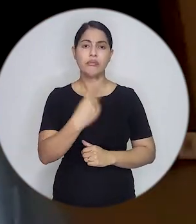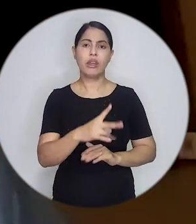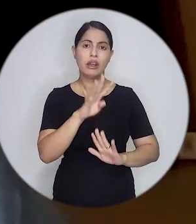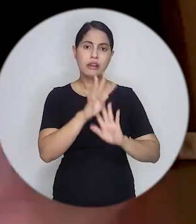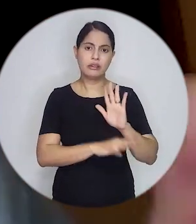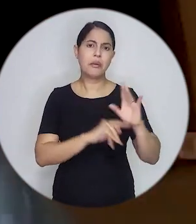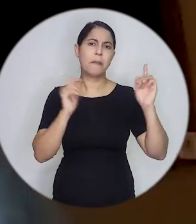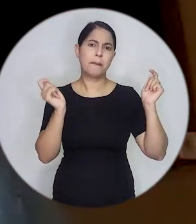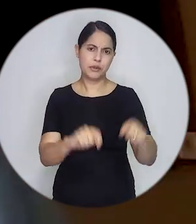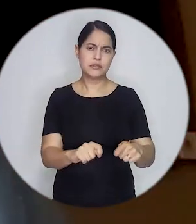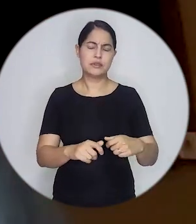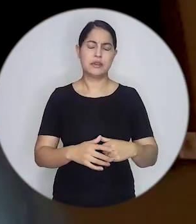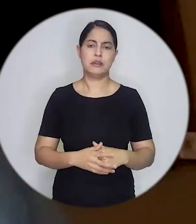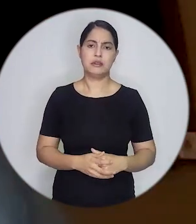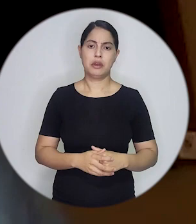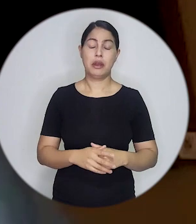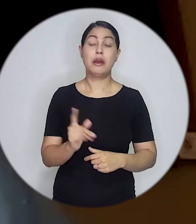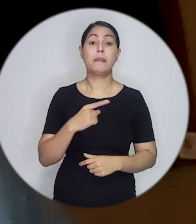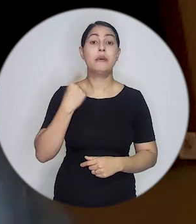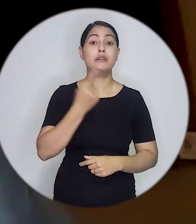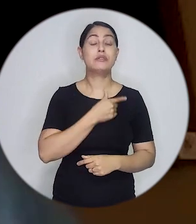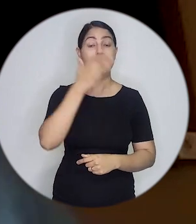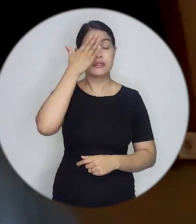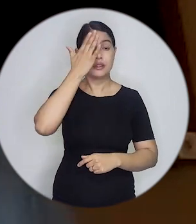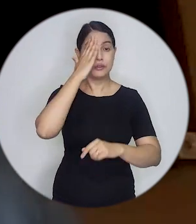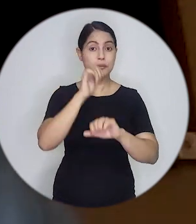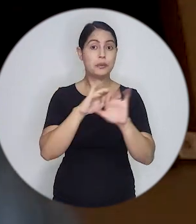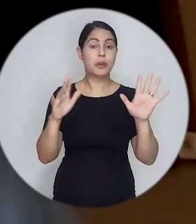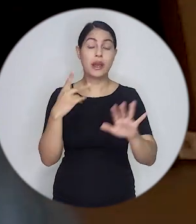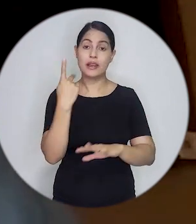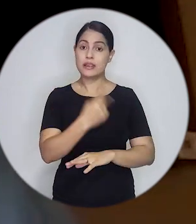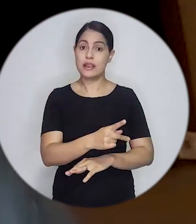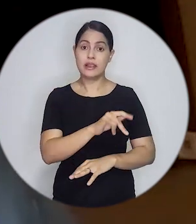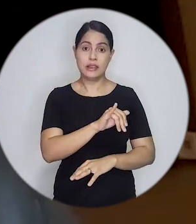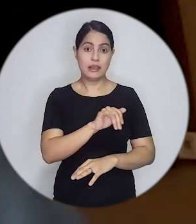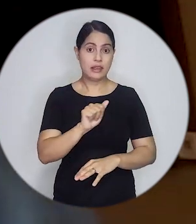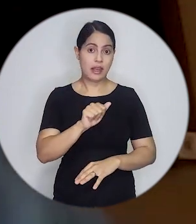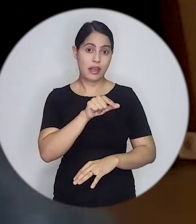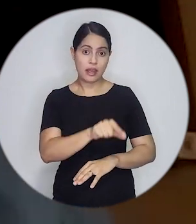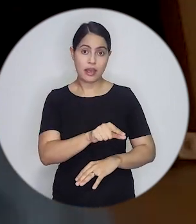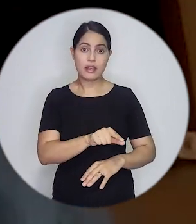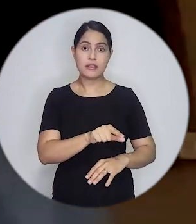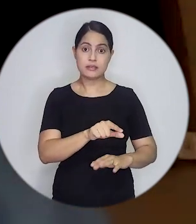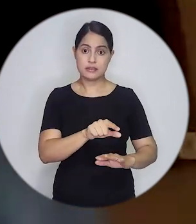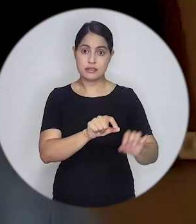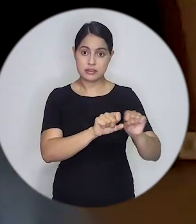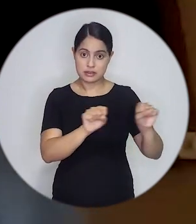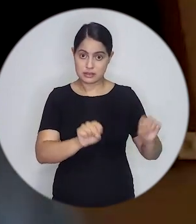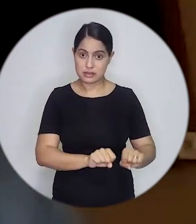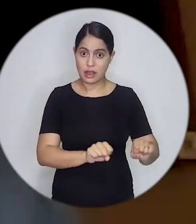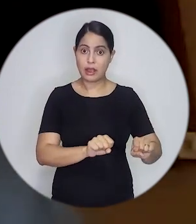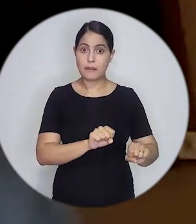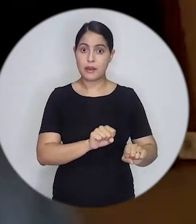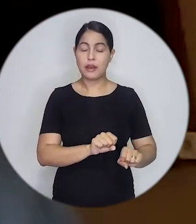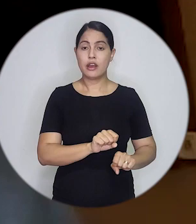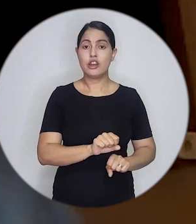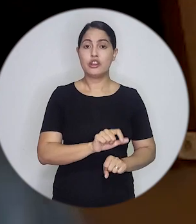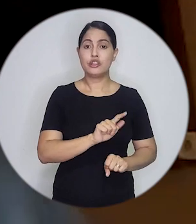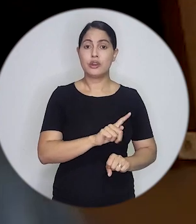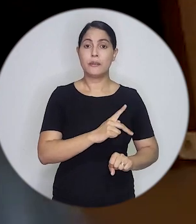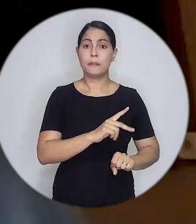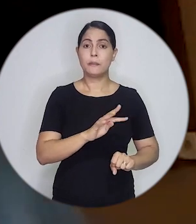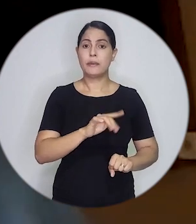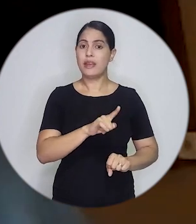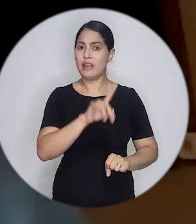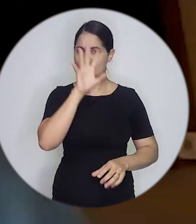de produzir textos. Mas é importante que a gente saiba que o ChatGPT não sabe o que está fazendo.